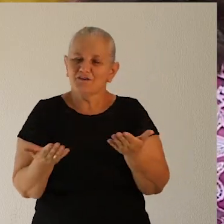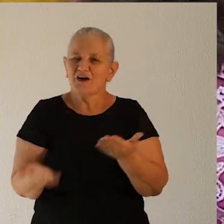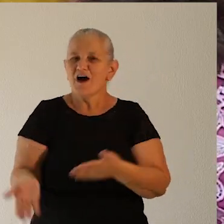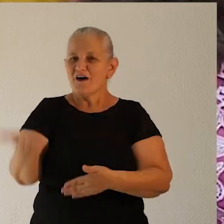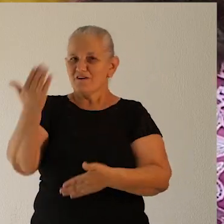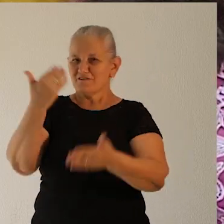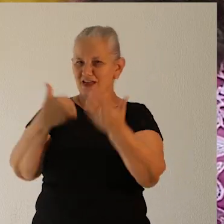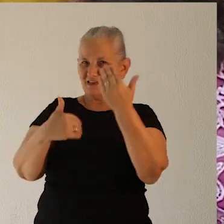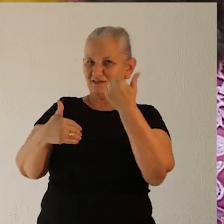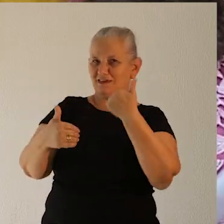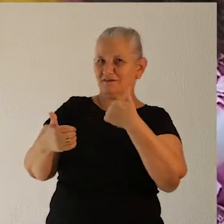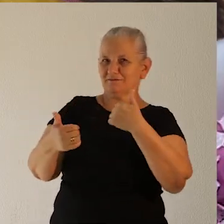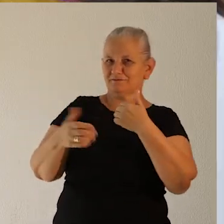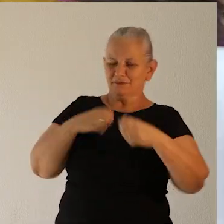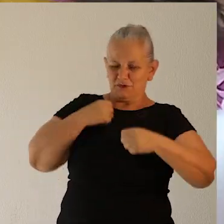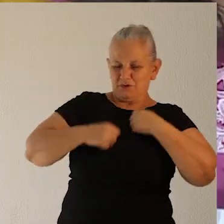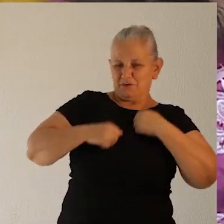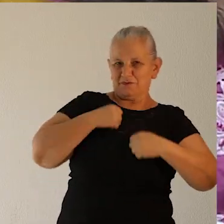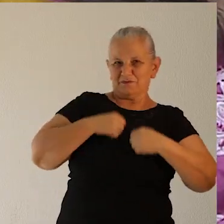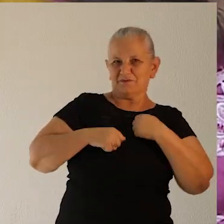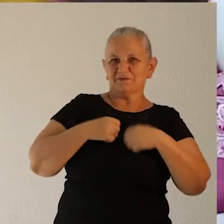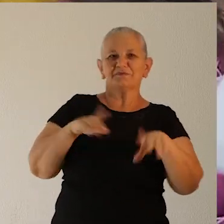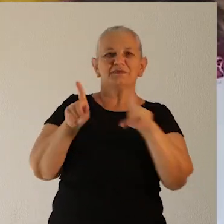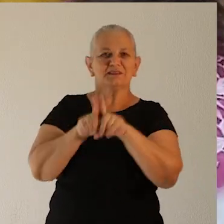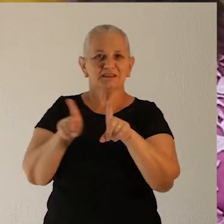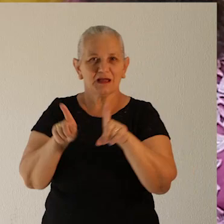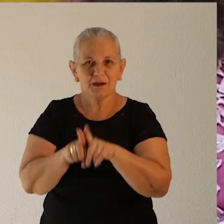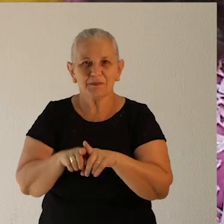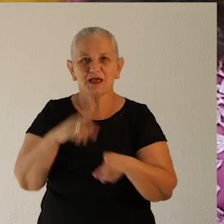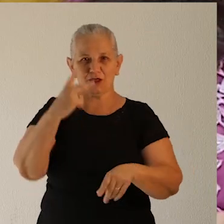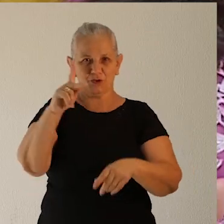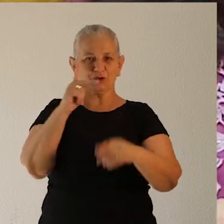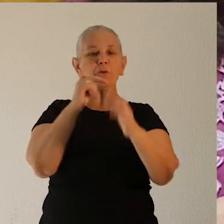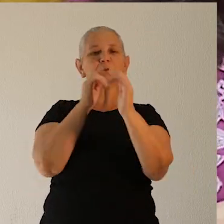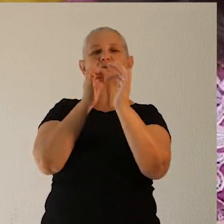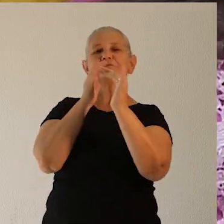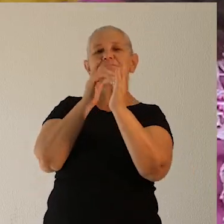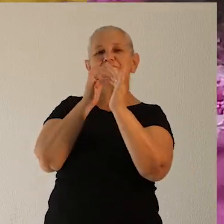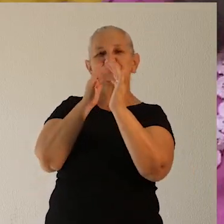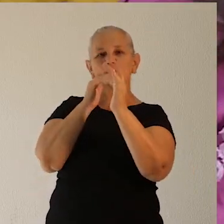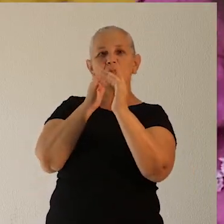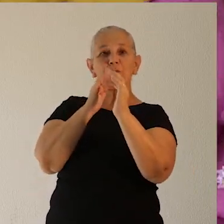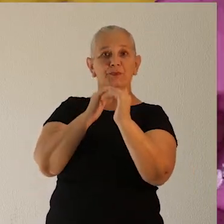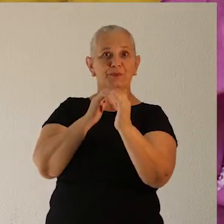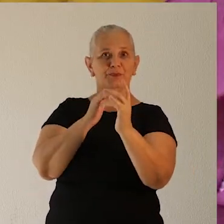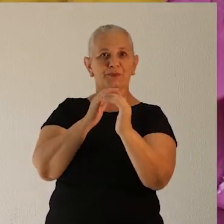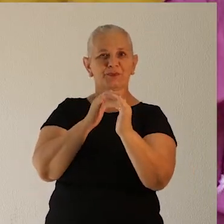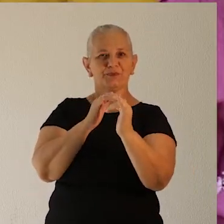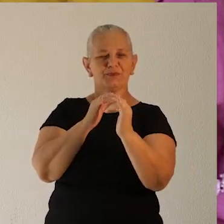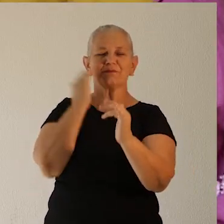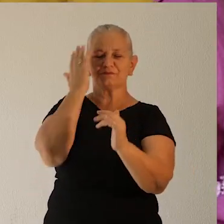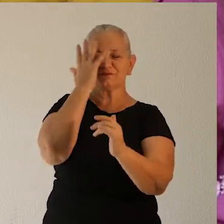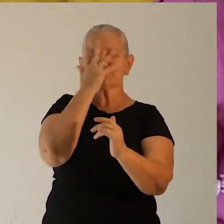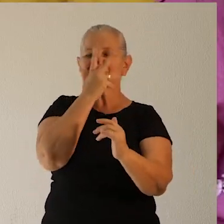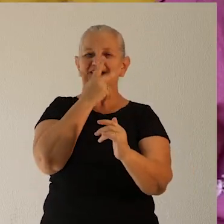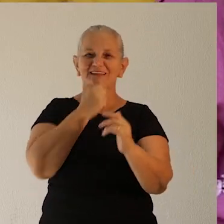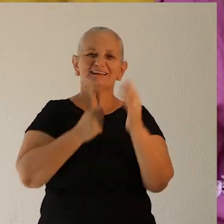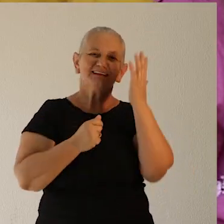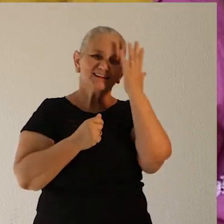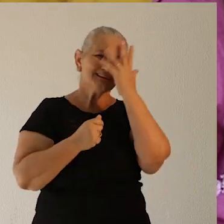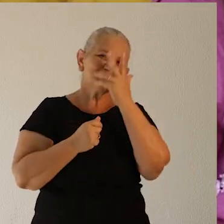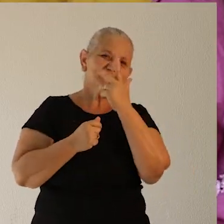vá se lavar e seu clarinete assoprar. Toca bonito,